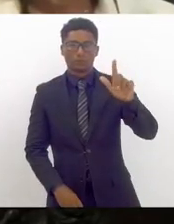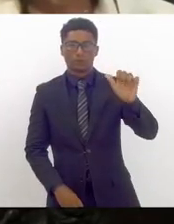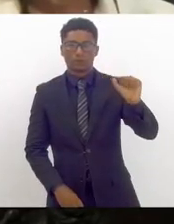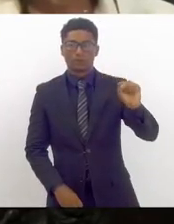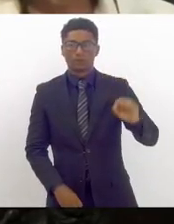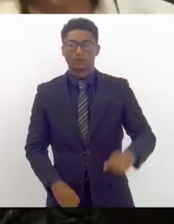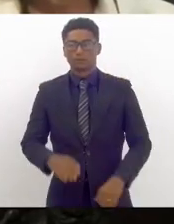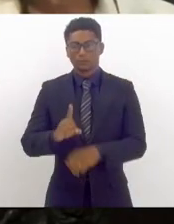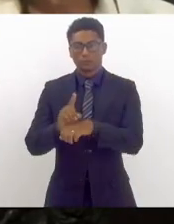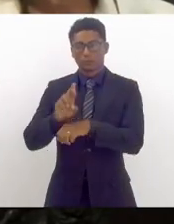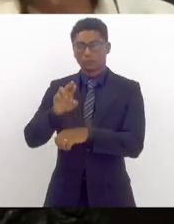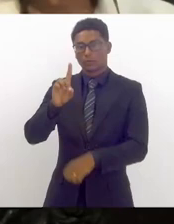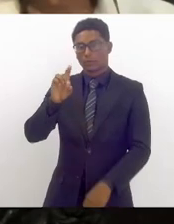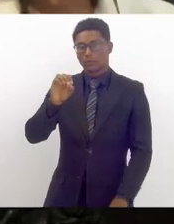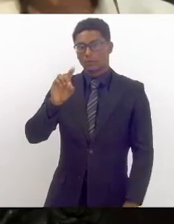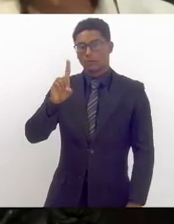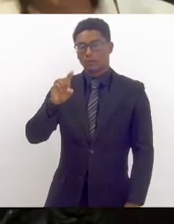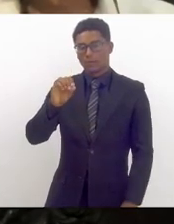Dr. Deodalto,